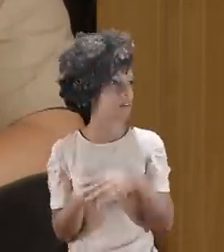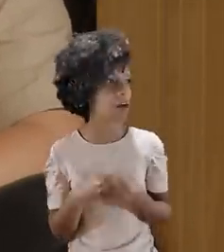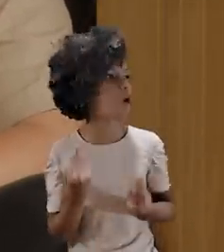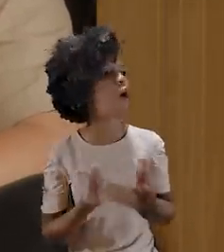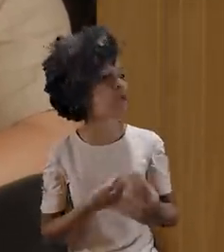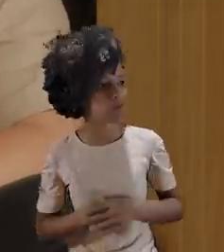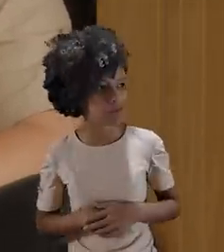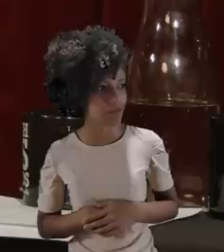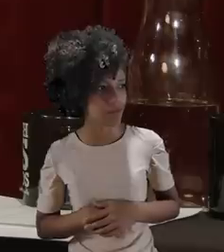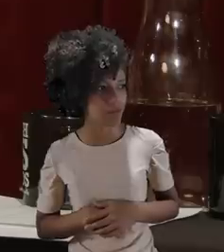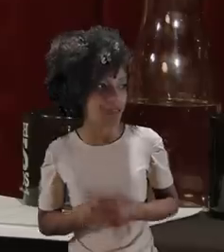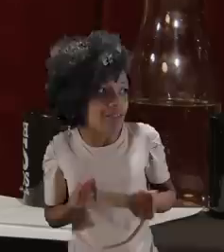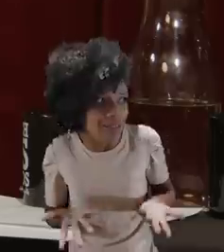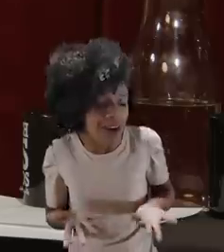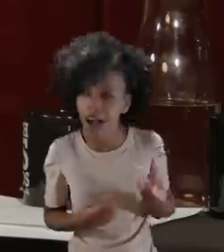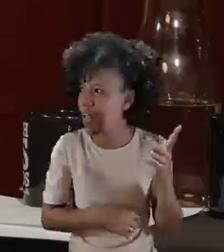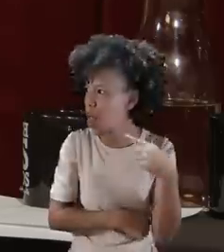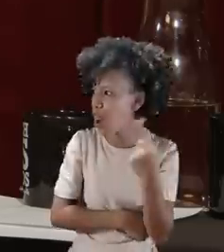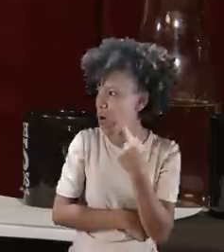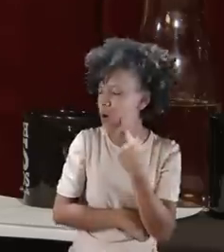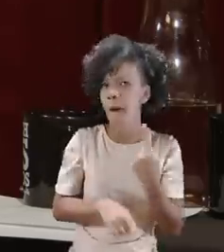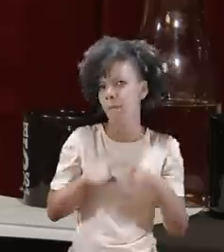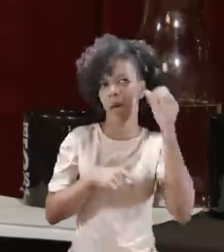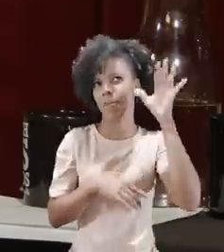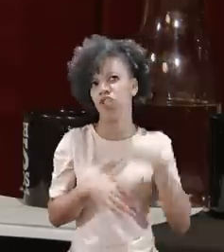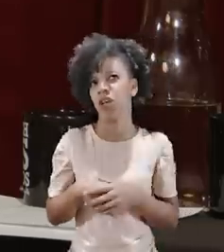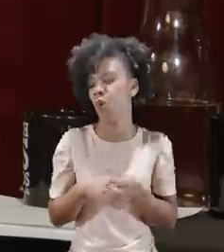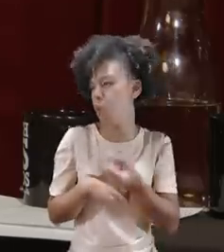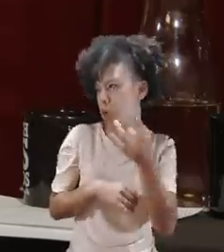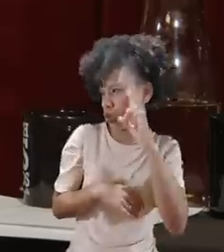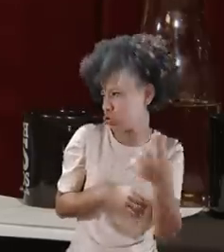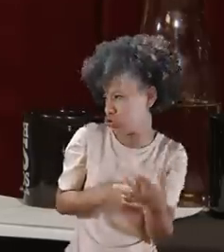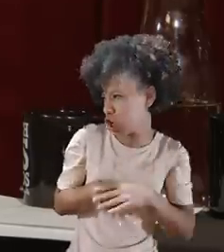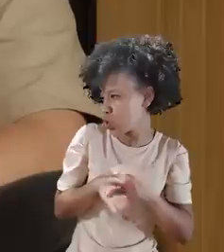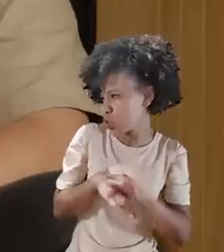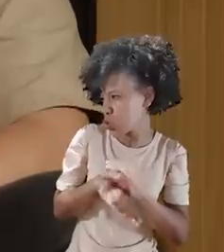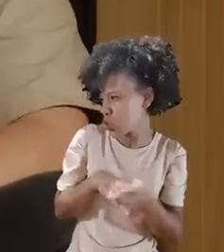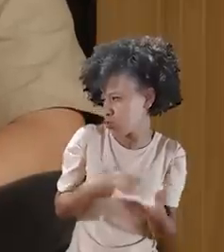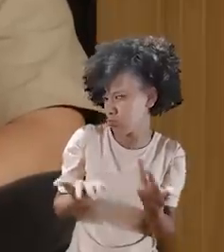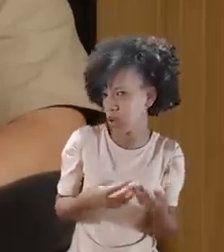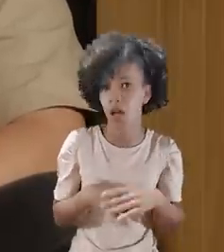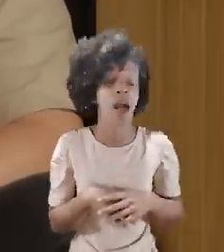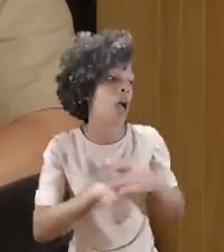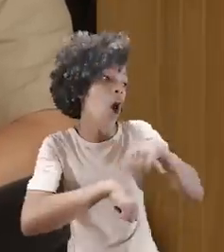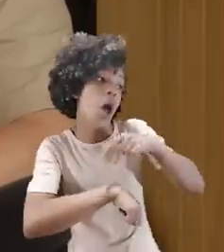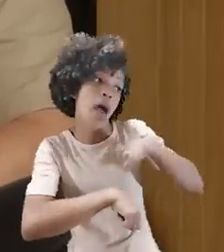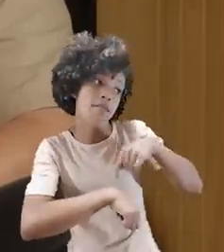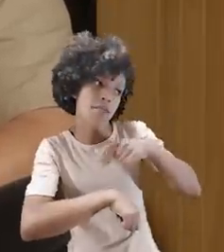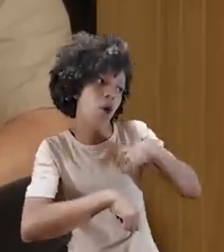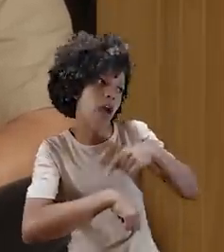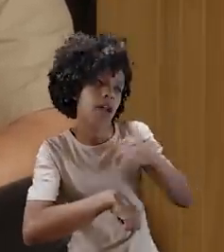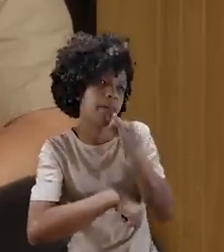faz mal não faz olha que louco cara o que que eu imaginava eu comprou quantos dias é de curso geralmente quando eu faço um é carga horária